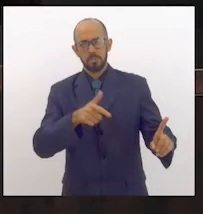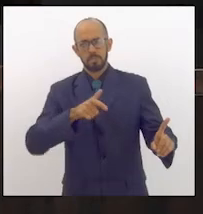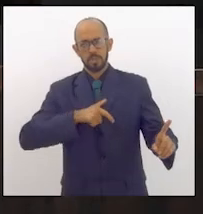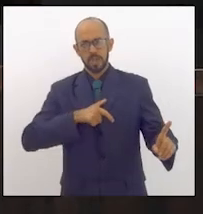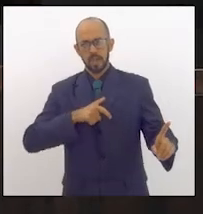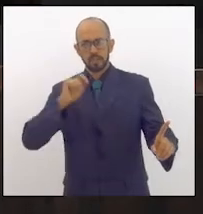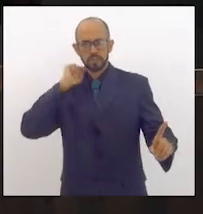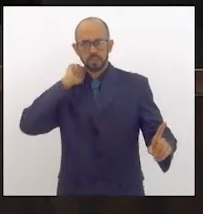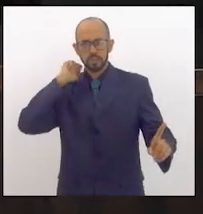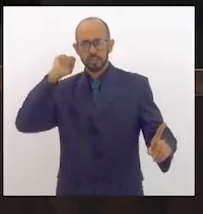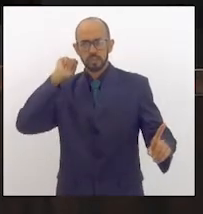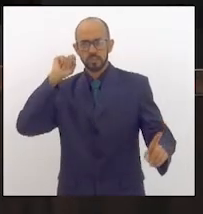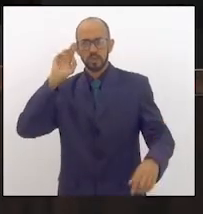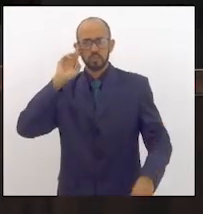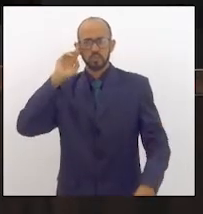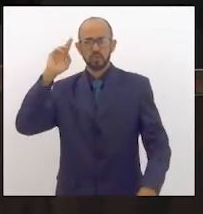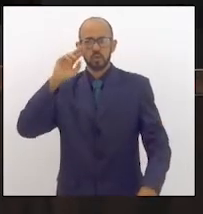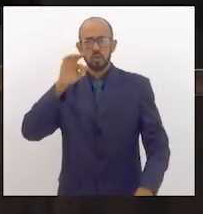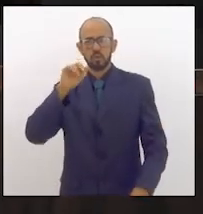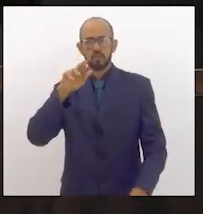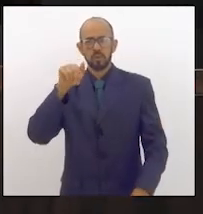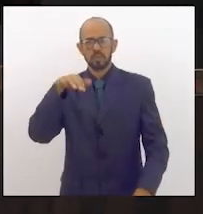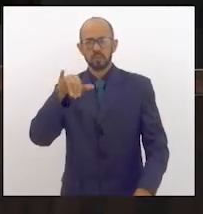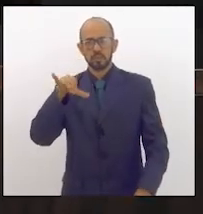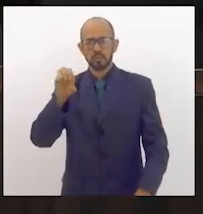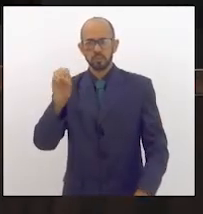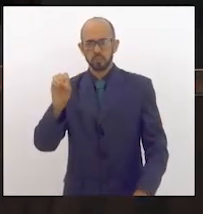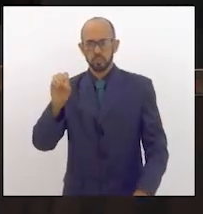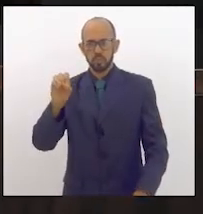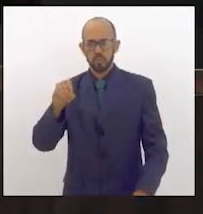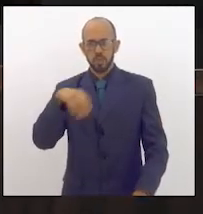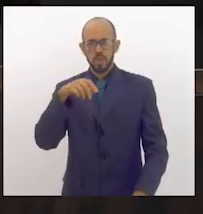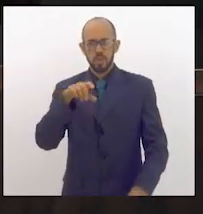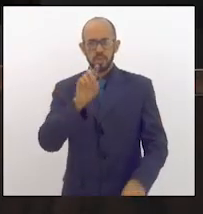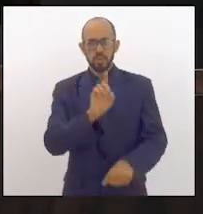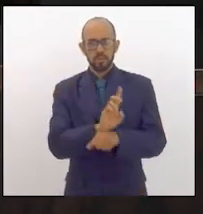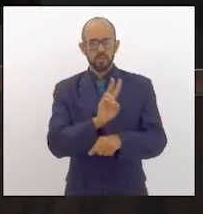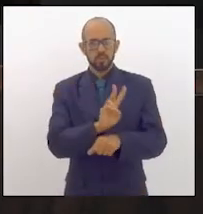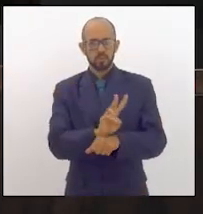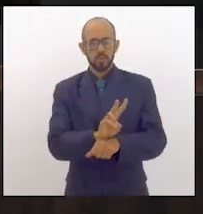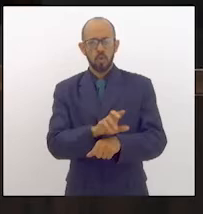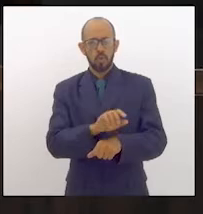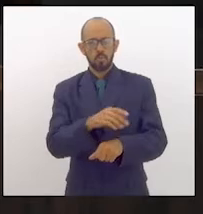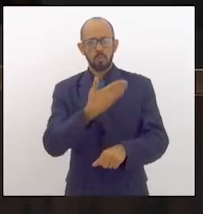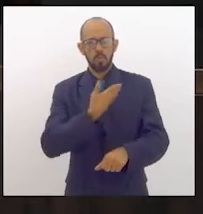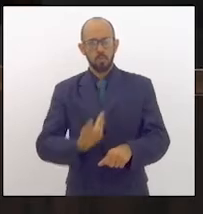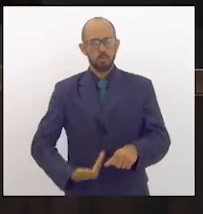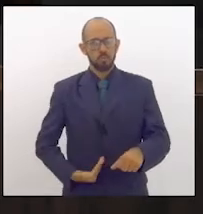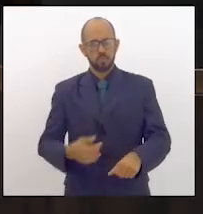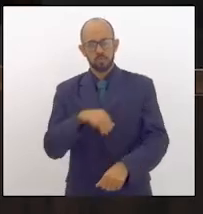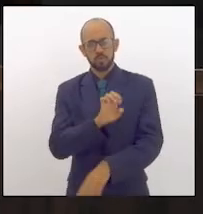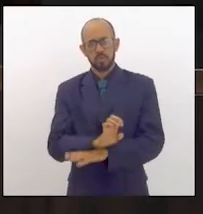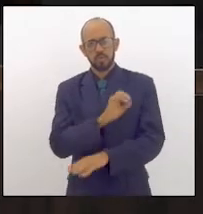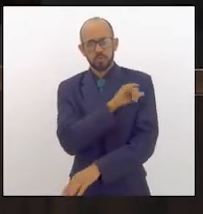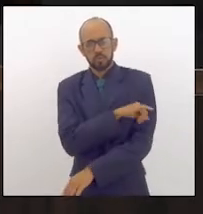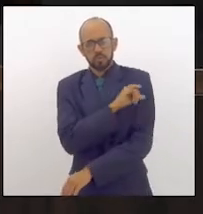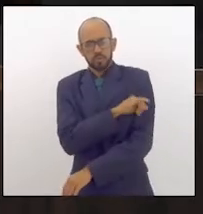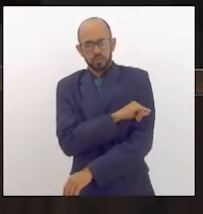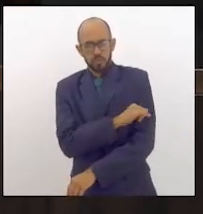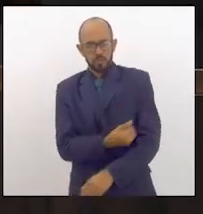diploma ao senhor Francisco Messias Neto Defensor Público do Estado do Rio de Janeiro parecida Camisão de normas